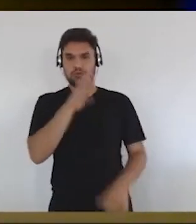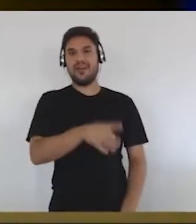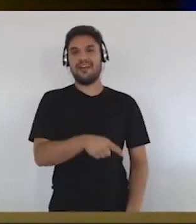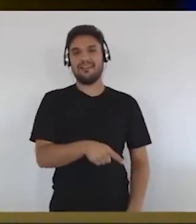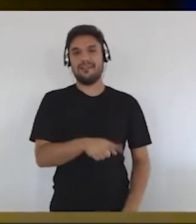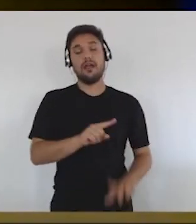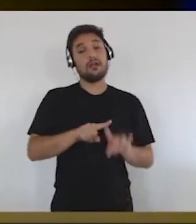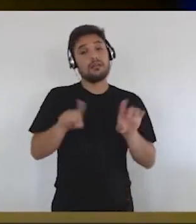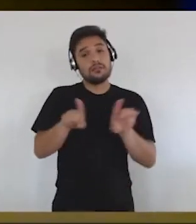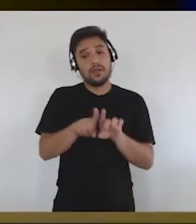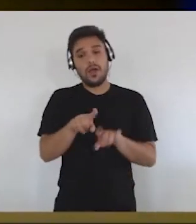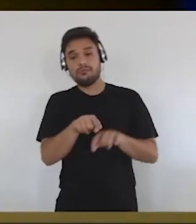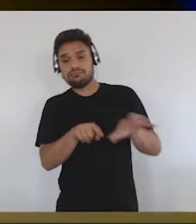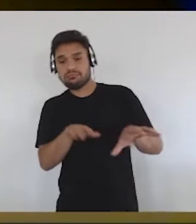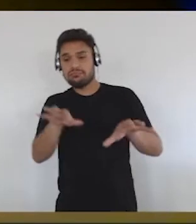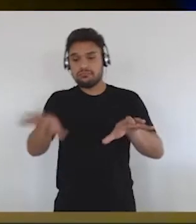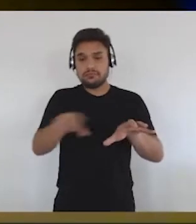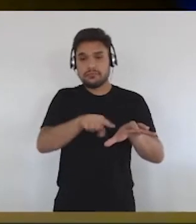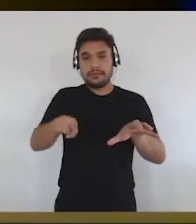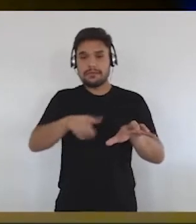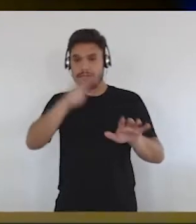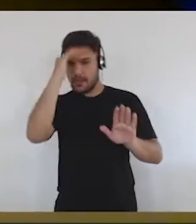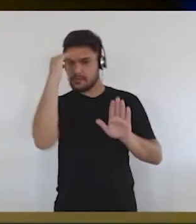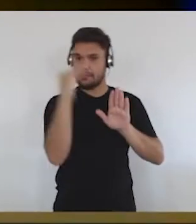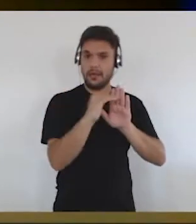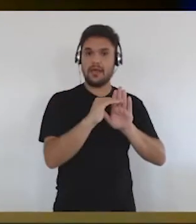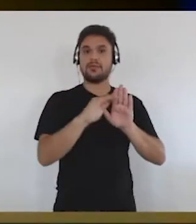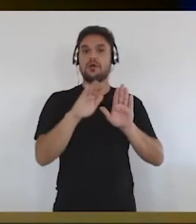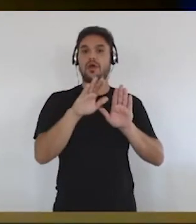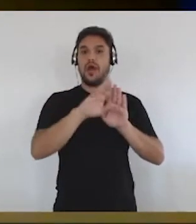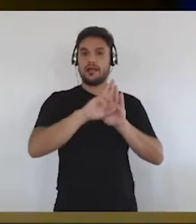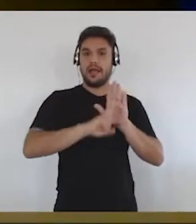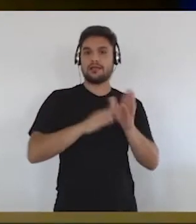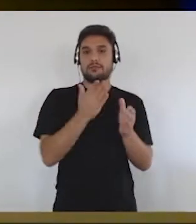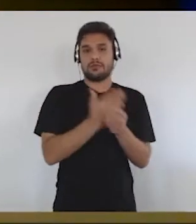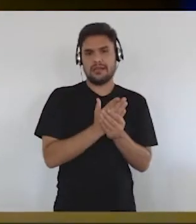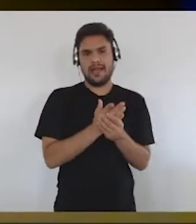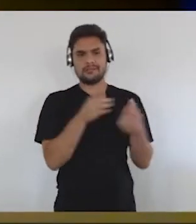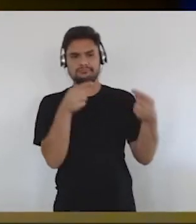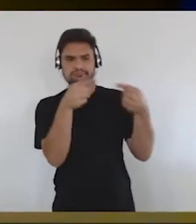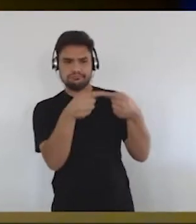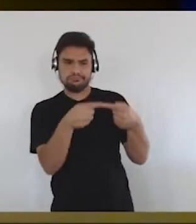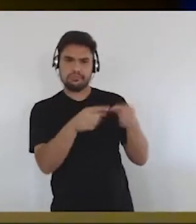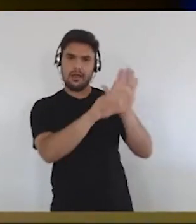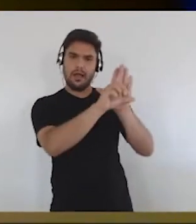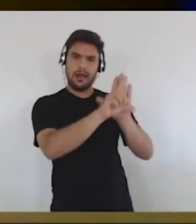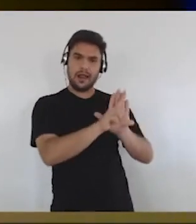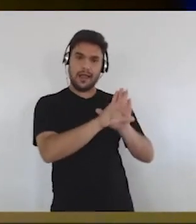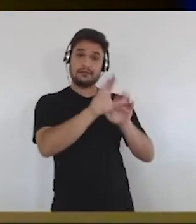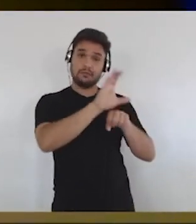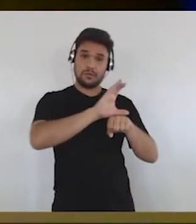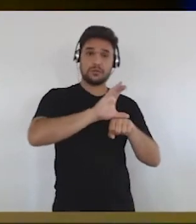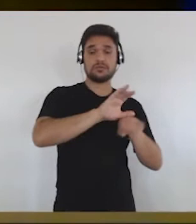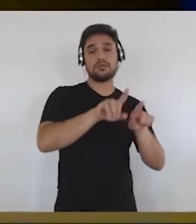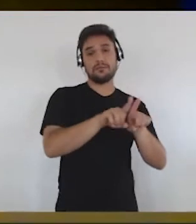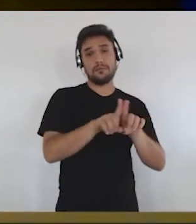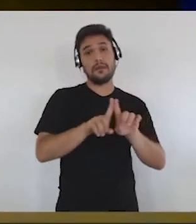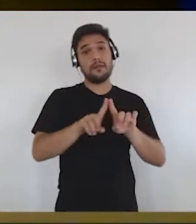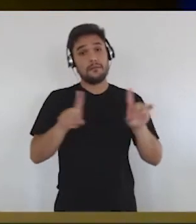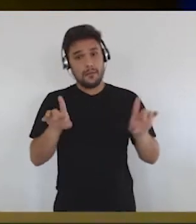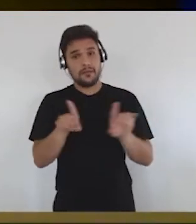dever de todas as partes a lealdade processual, a observância da legalidade das normas constitucionais, de modo